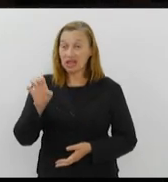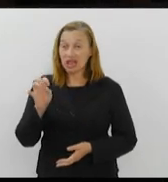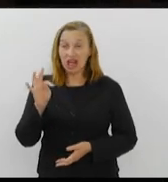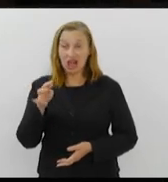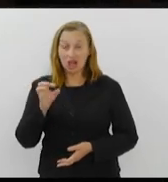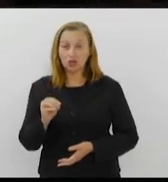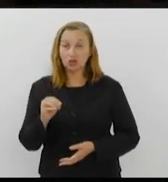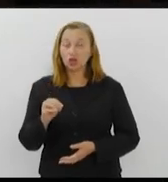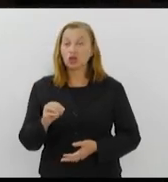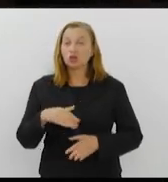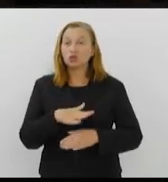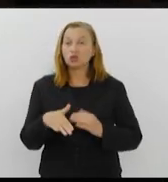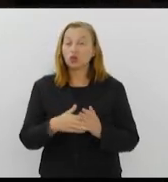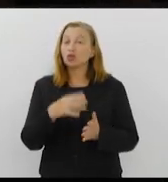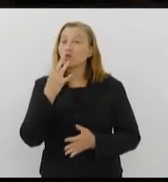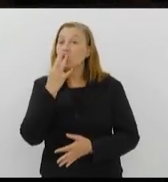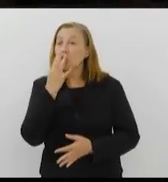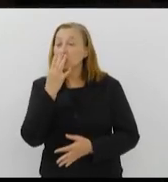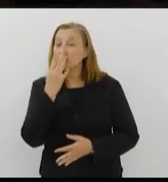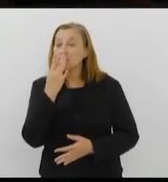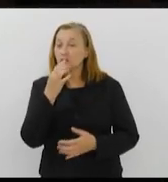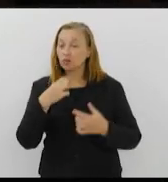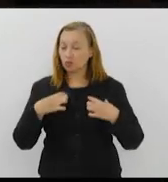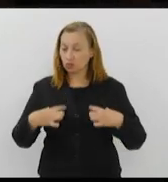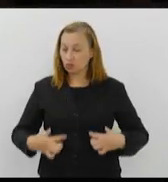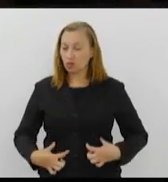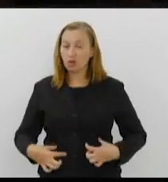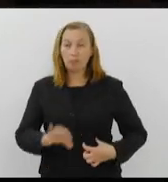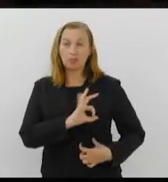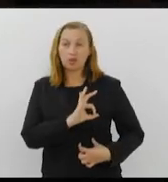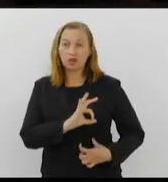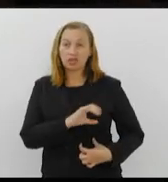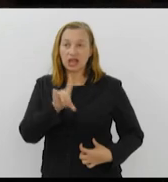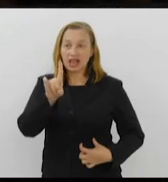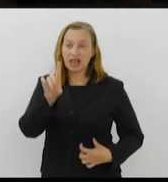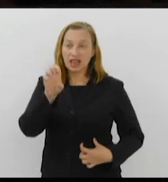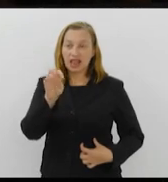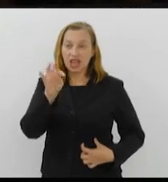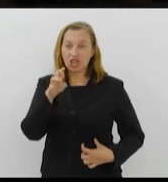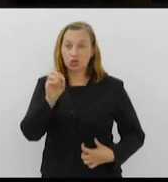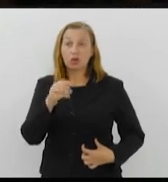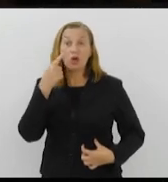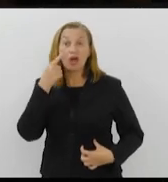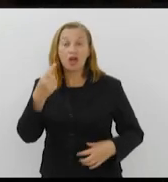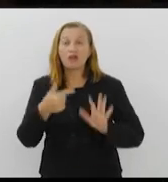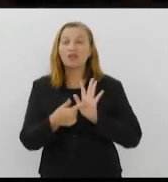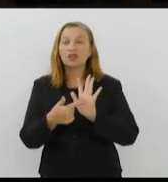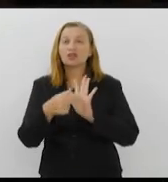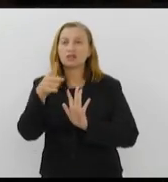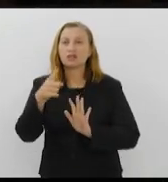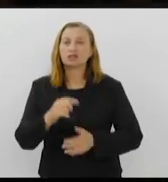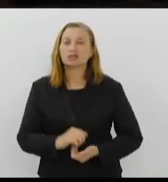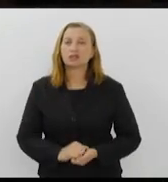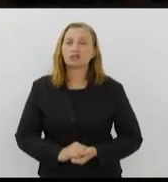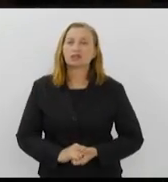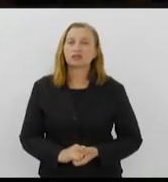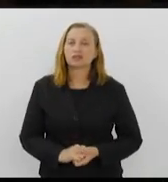todo colorido com colete escrito polícia do DETRO. Uma vergonha. Está aqui, deputados. As